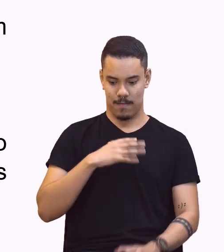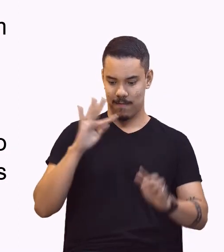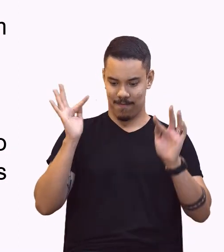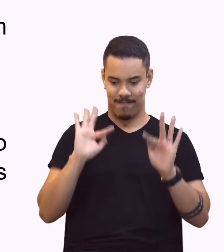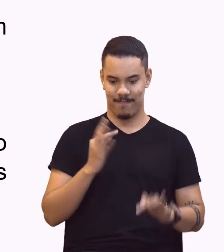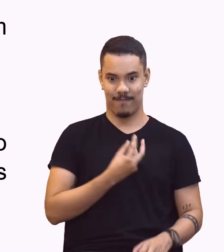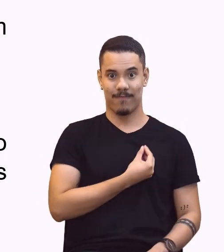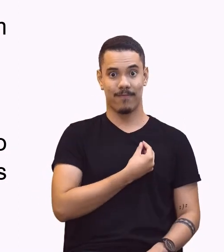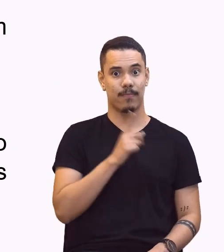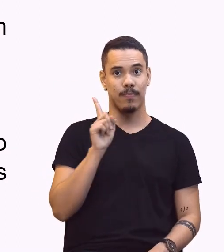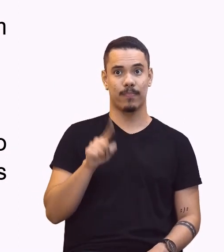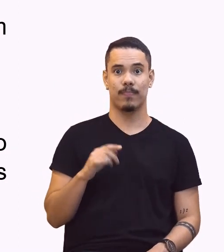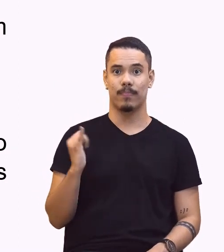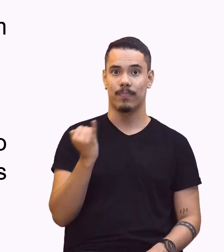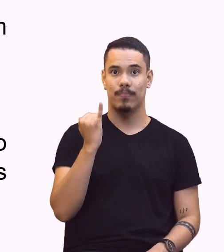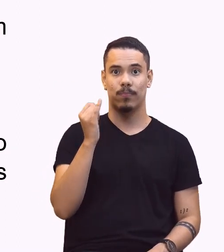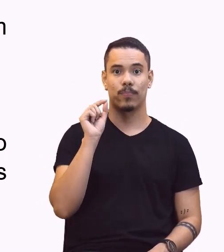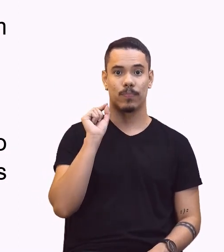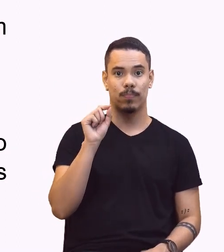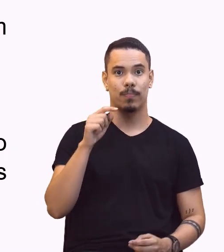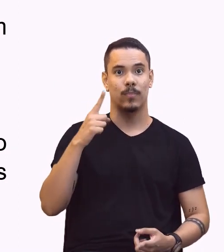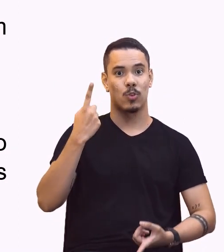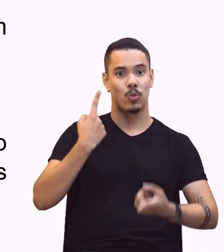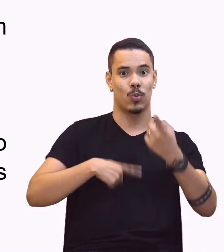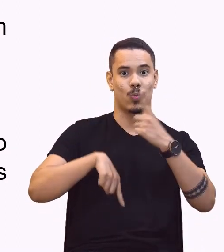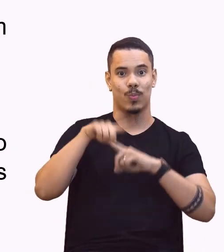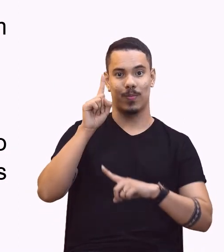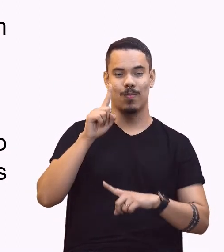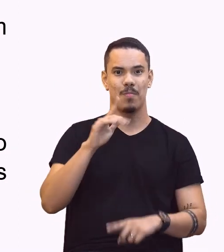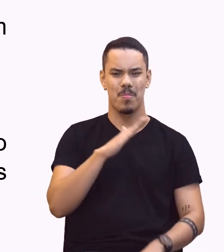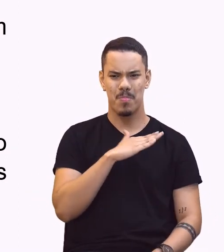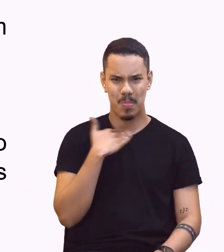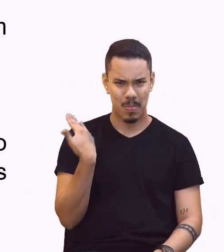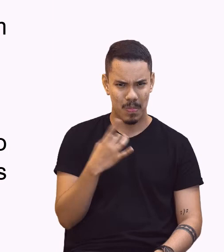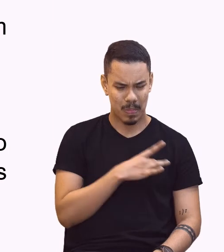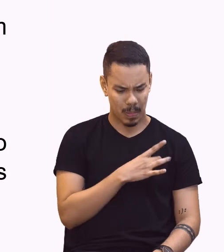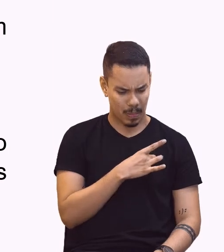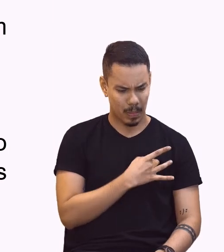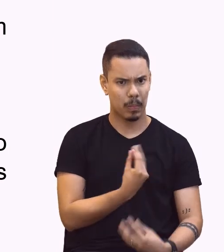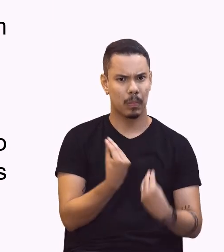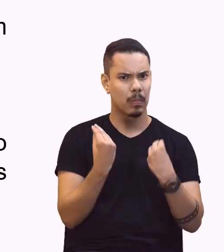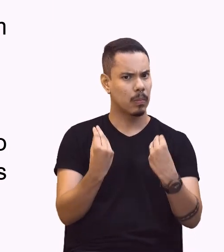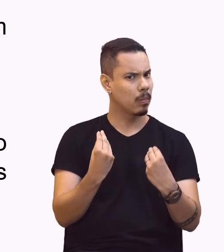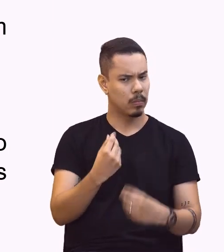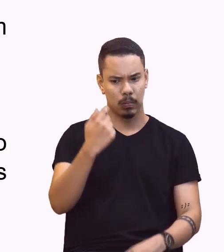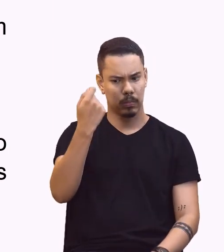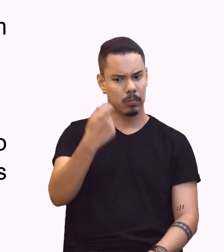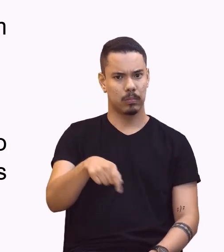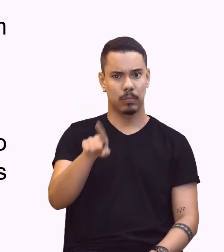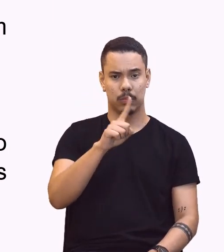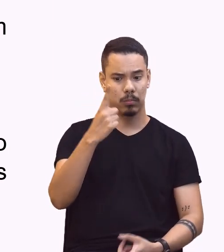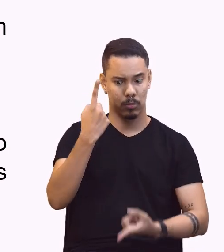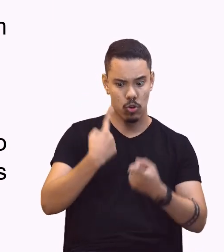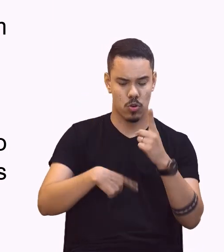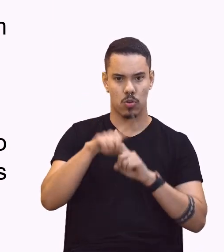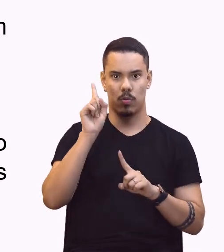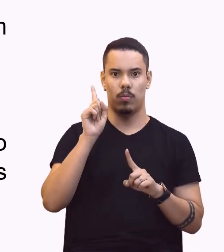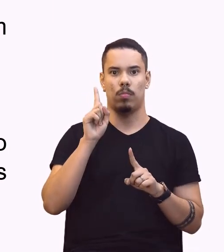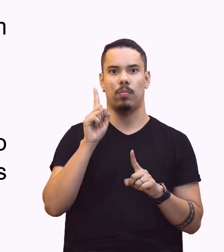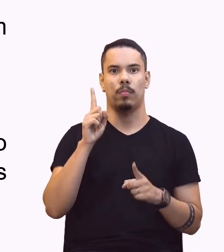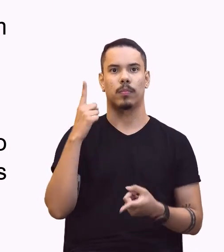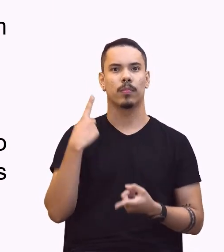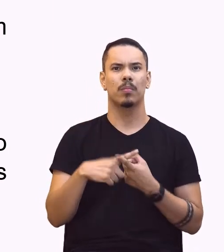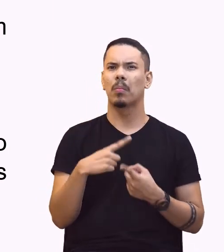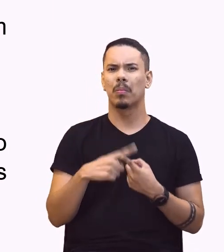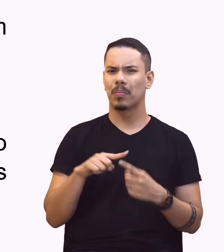importante superarmos o medo da morte. Em suas palavras, por que é que deveríamos ter medo